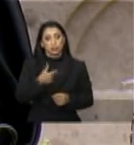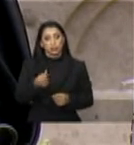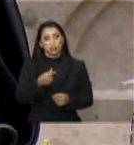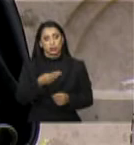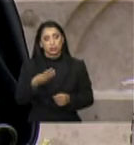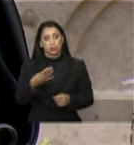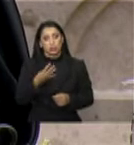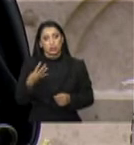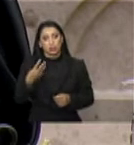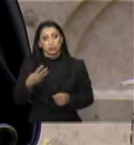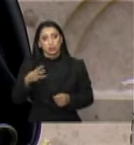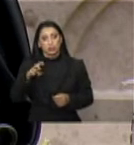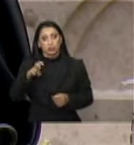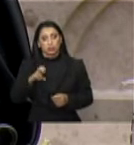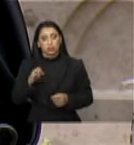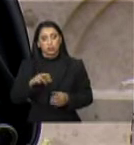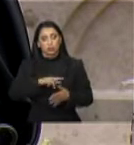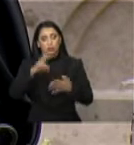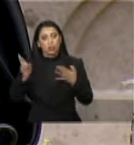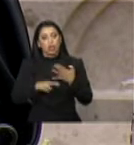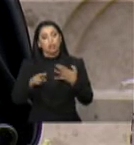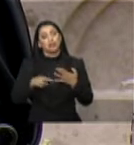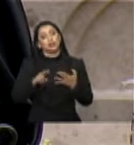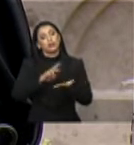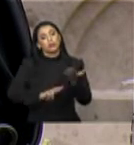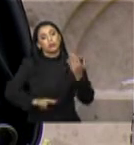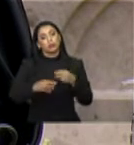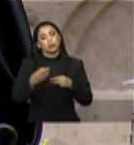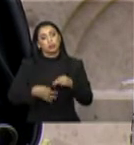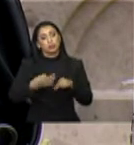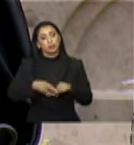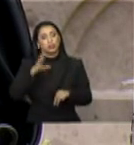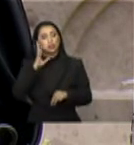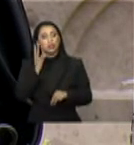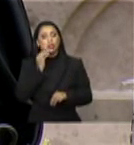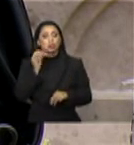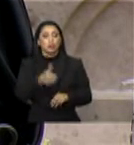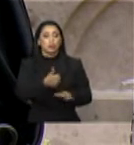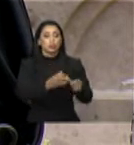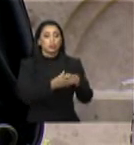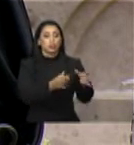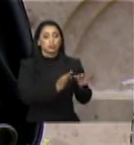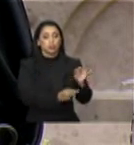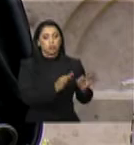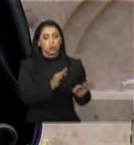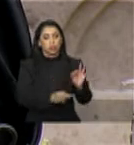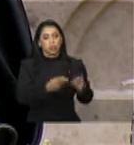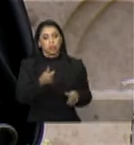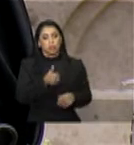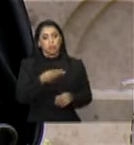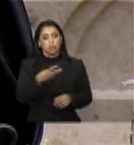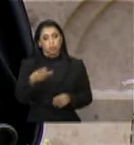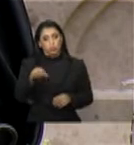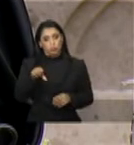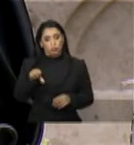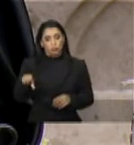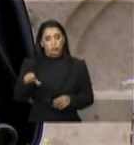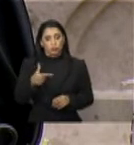232.454 agravo da relatoria do Ministro Dias primeira turma DJ e 13/09